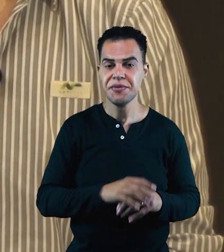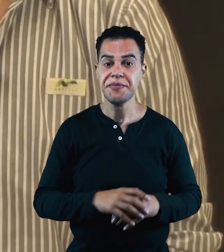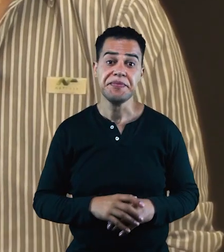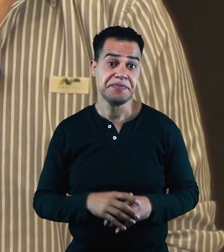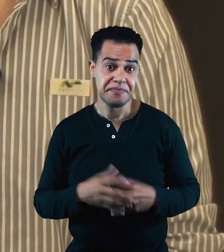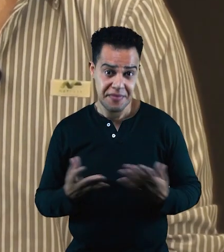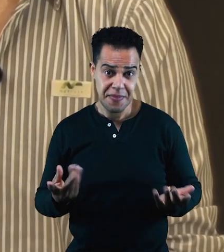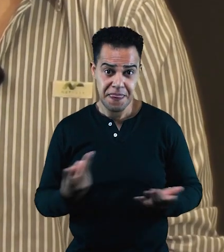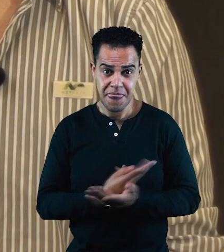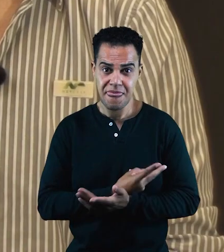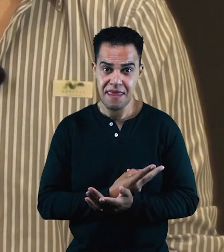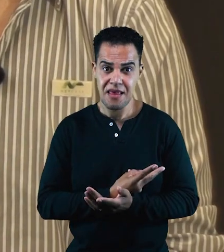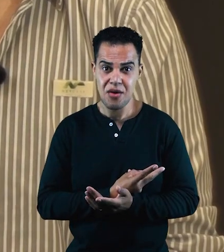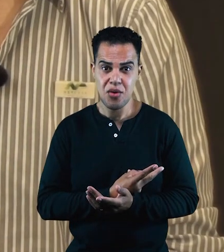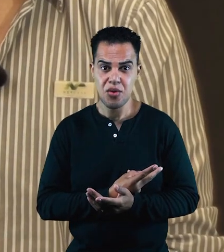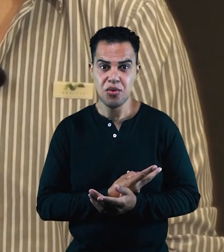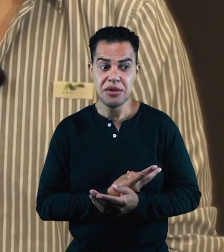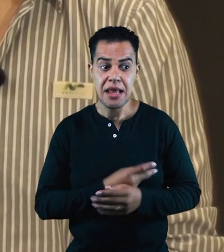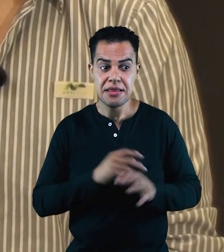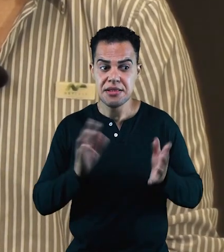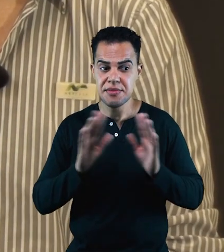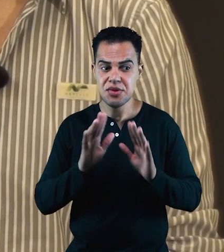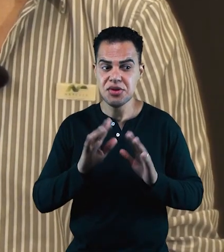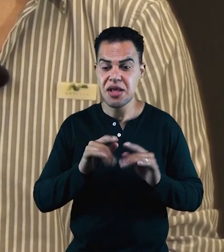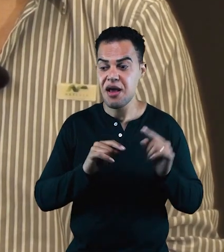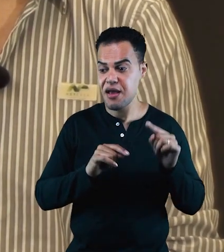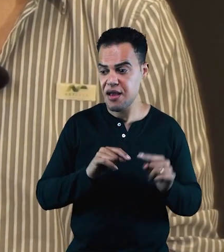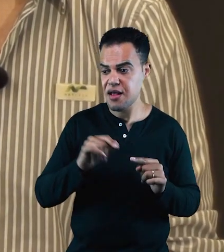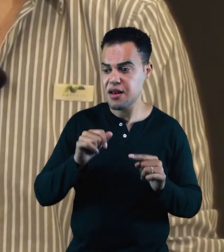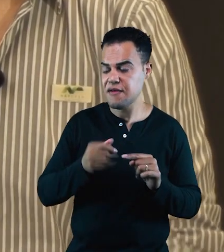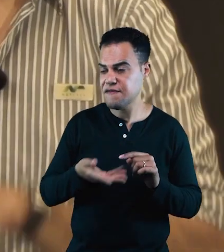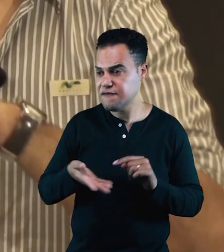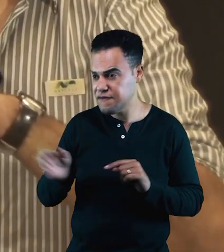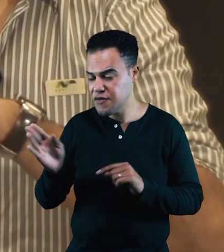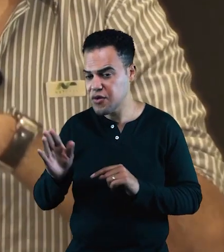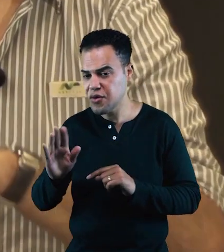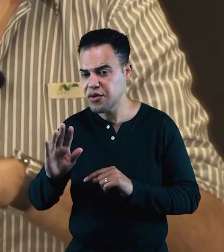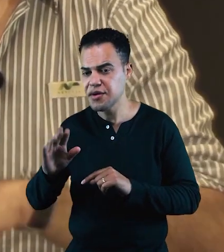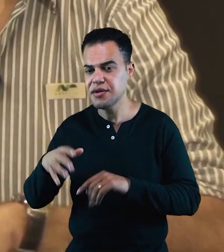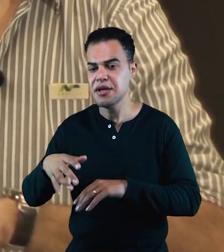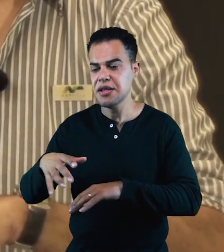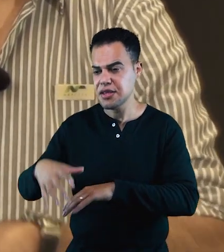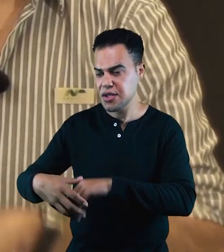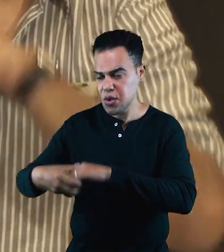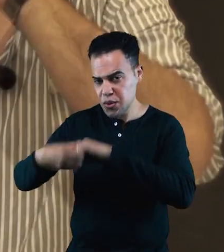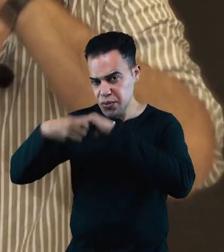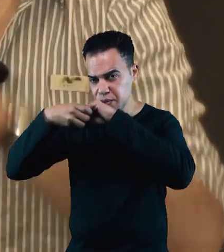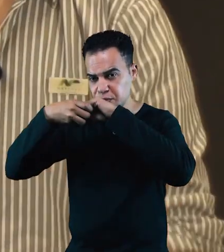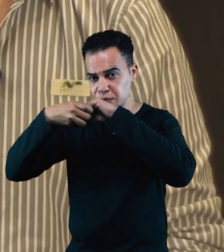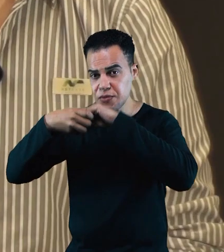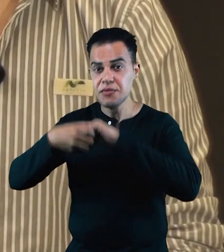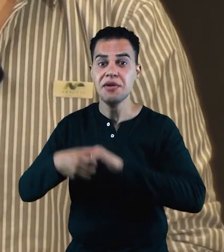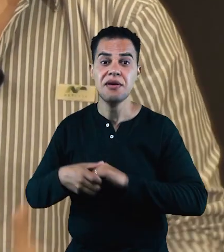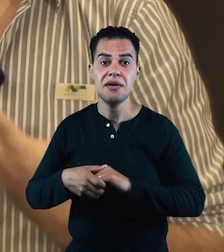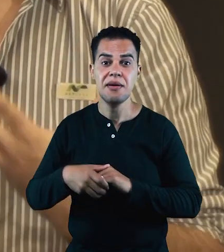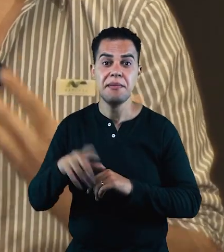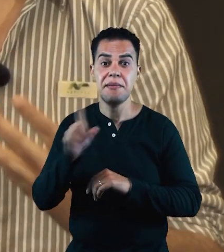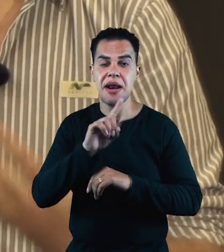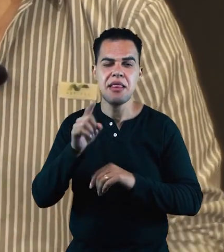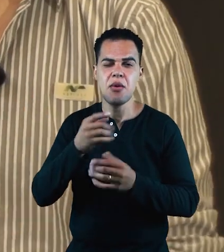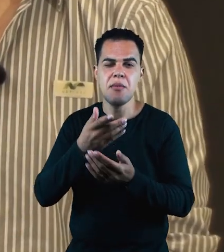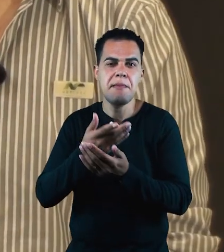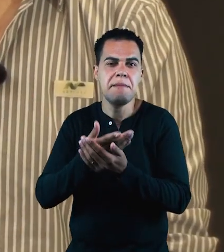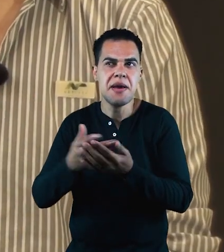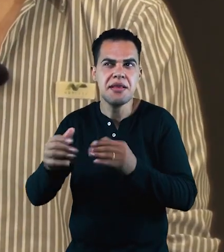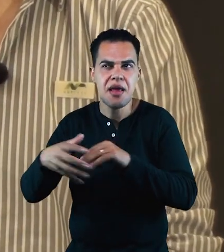despedida deles, ela foi até o calabouço, deu um beijo na palma, na sua mão, e para não perder o